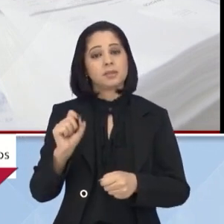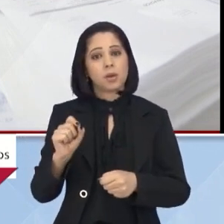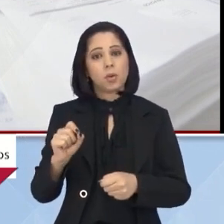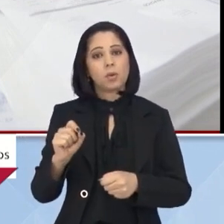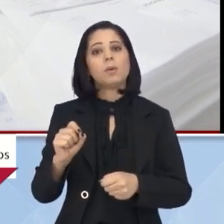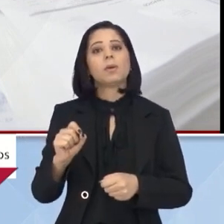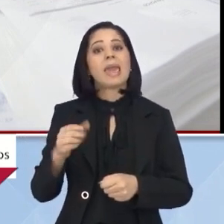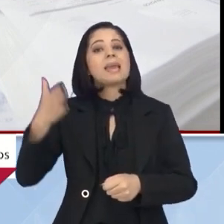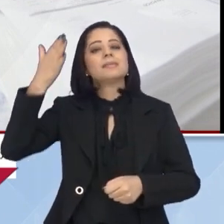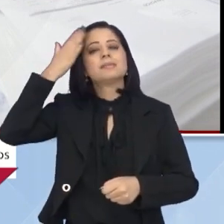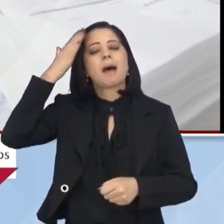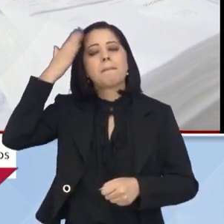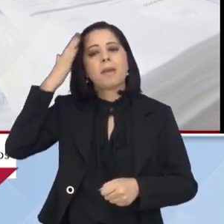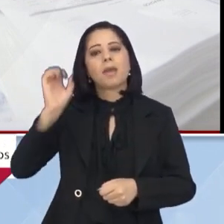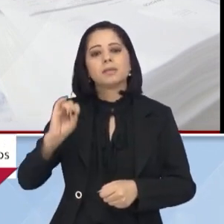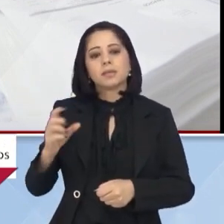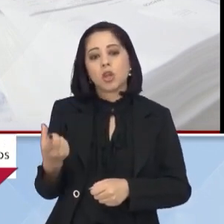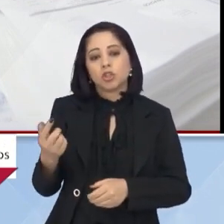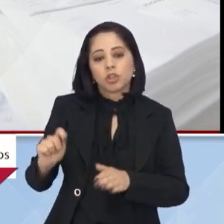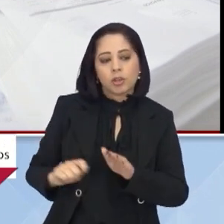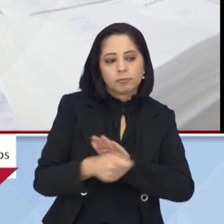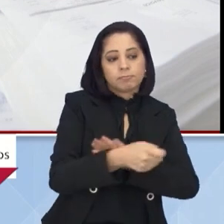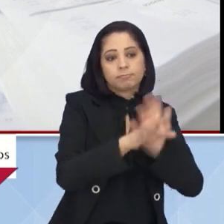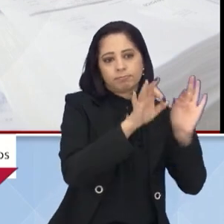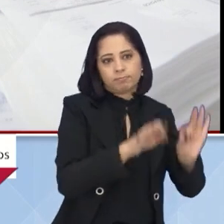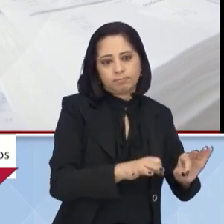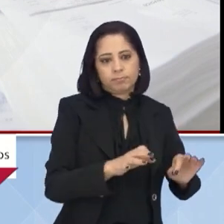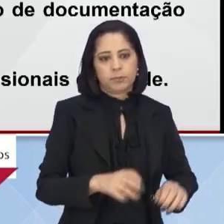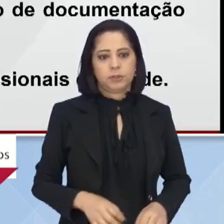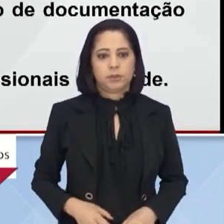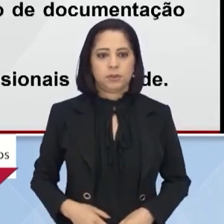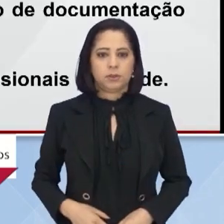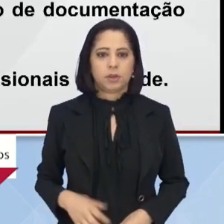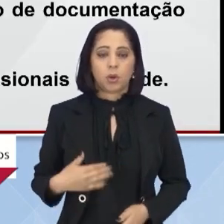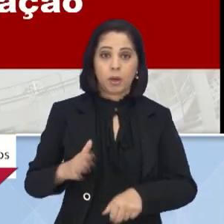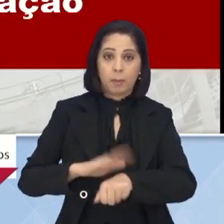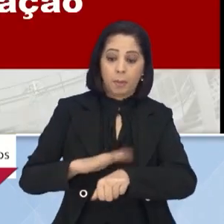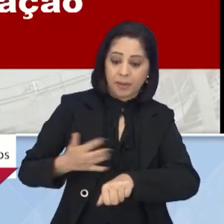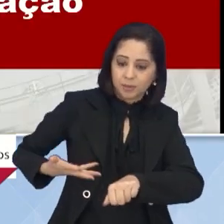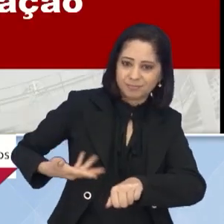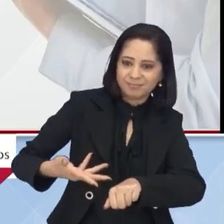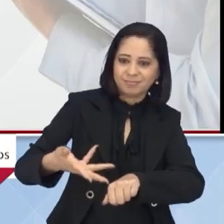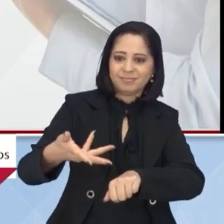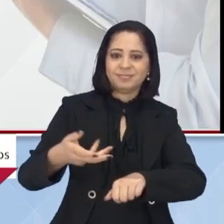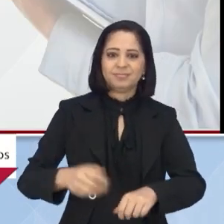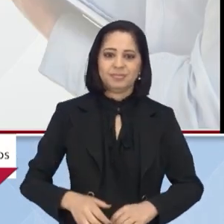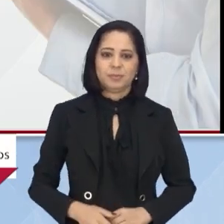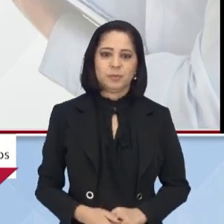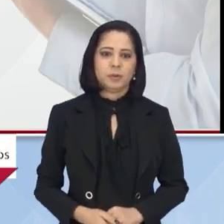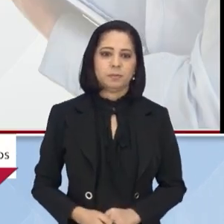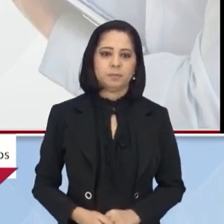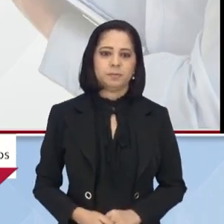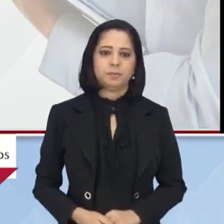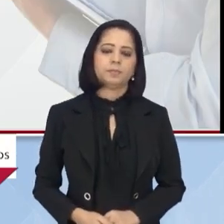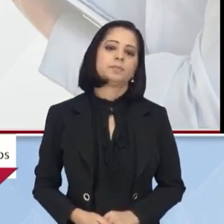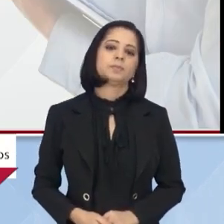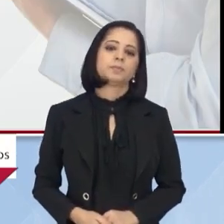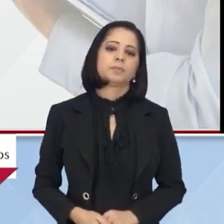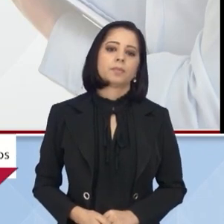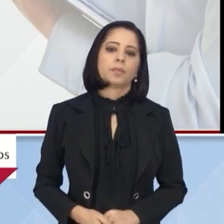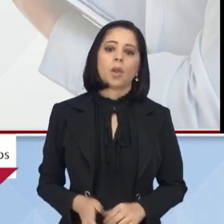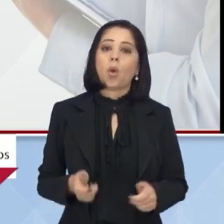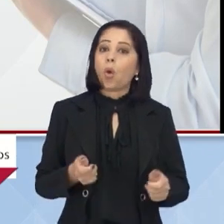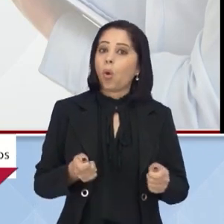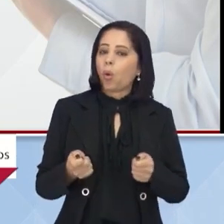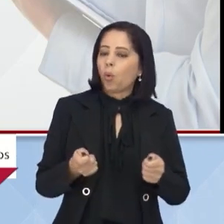execução daquela política Tá eu vou correr aqui que meu tempo também está acabando falando de controle e